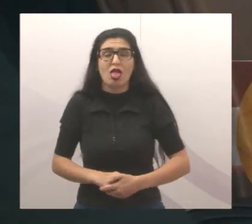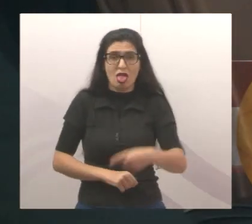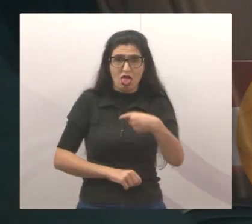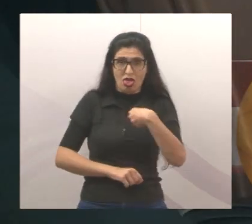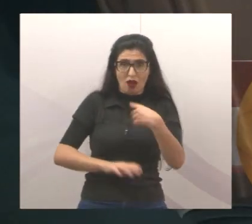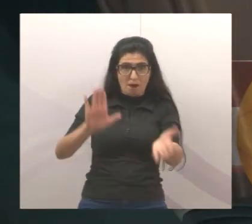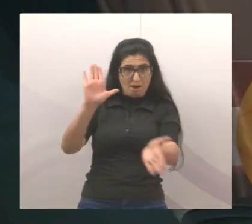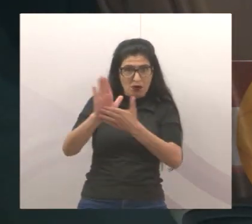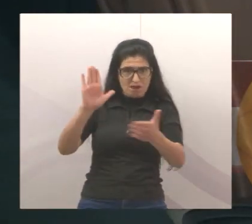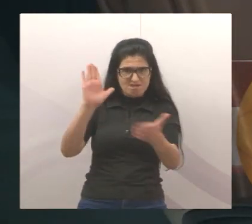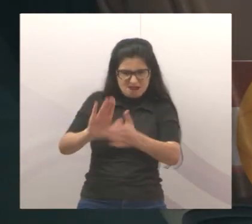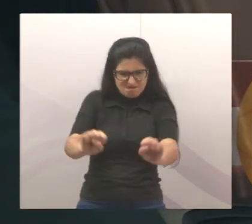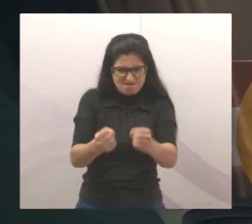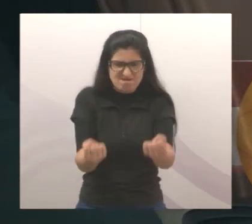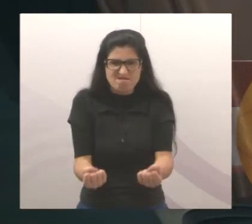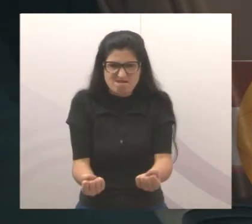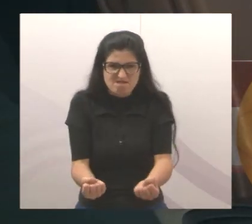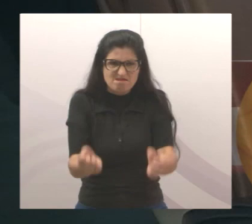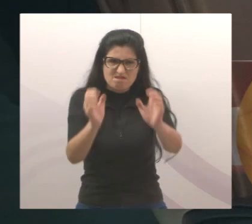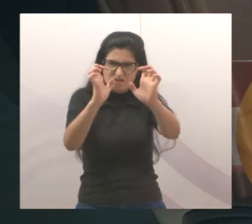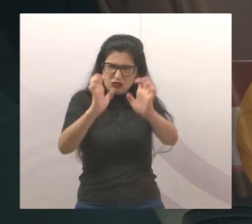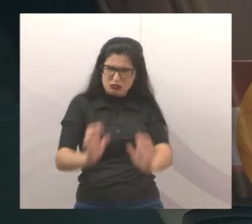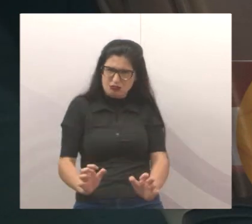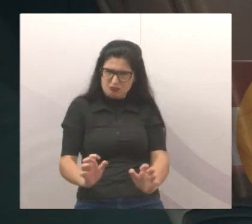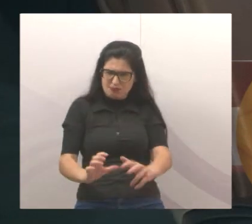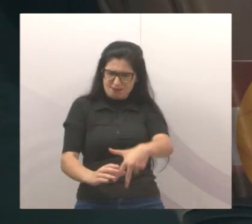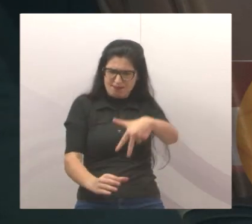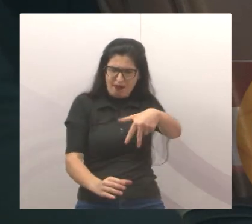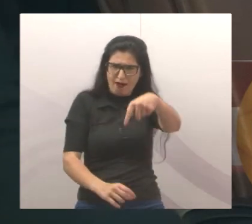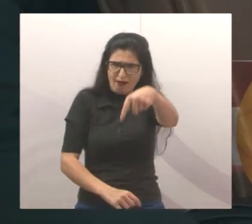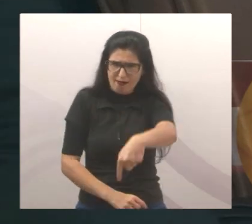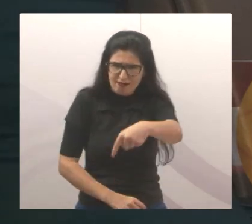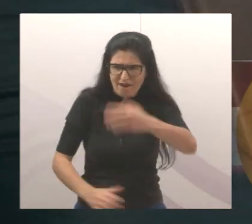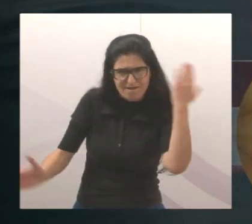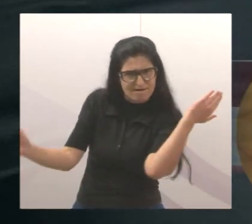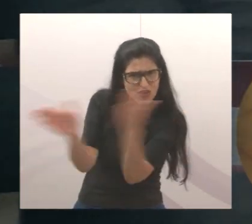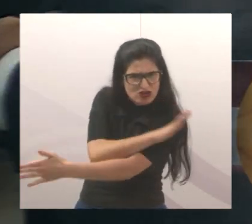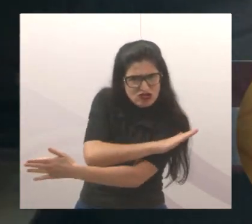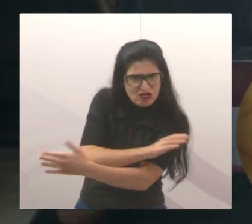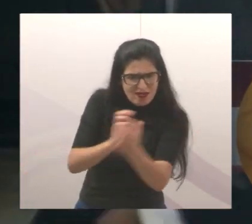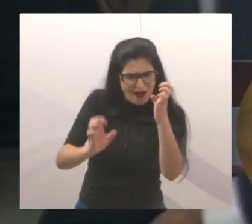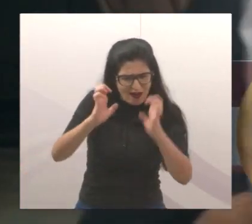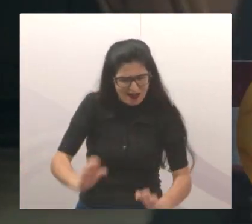eu sempre defendo nessa tribuna. Existe